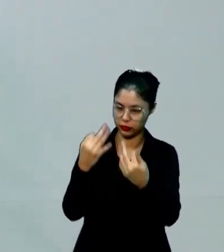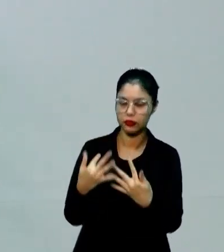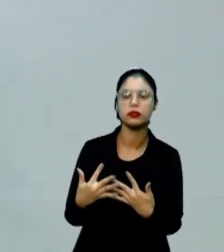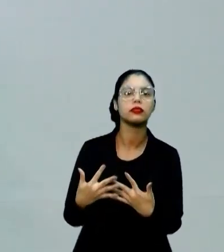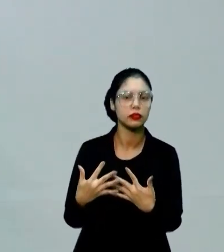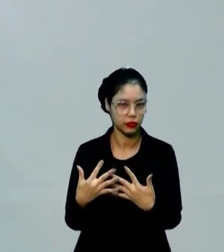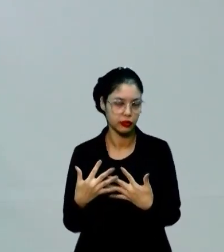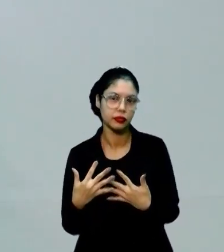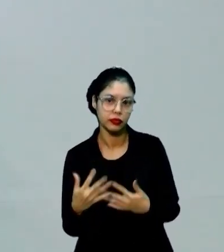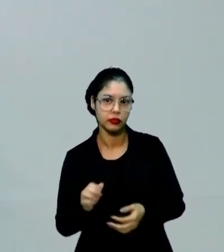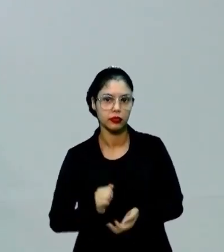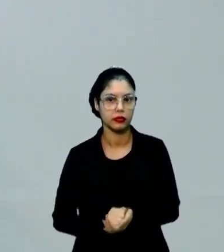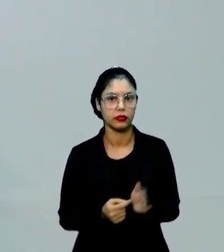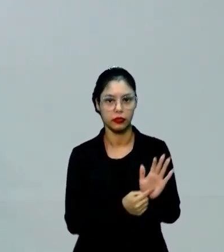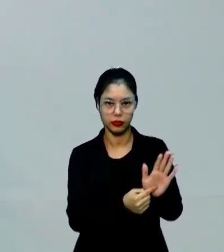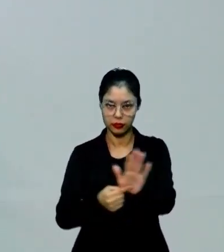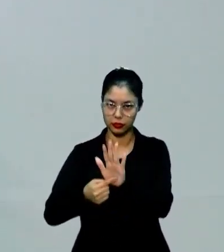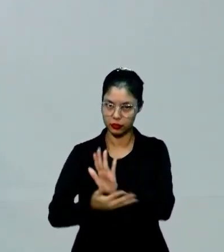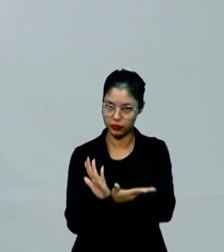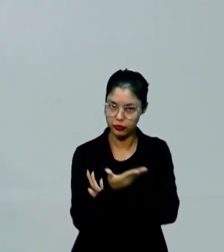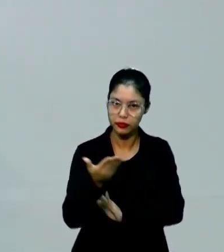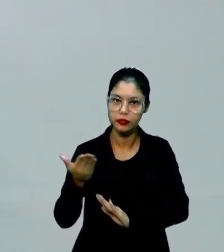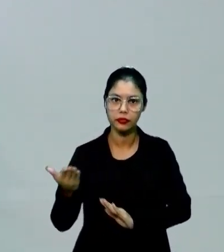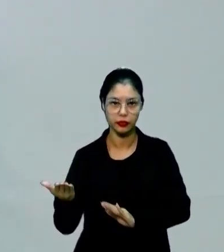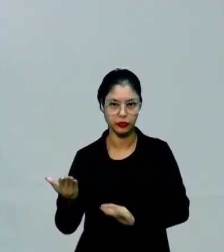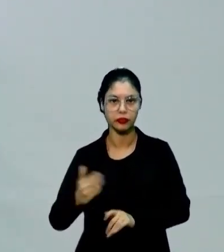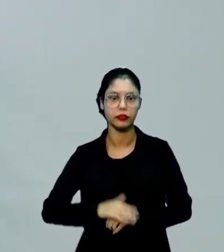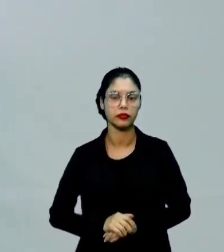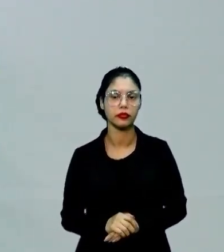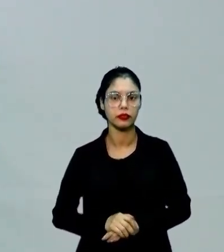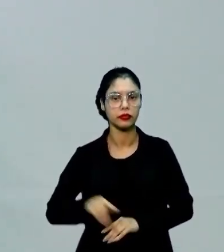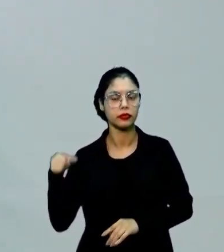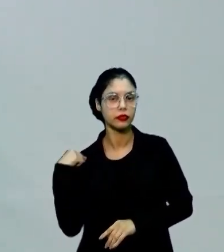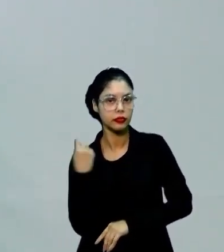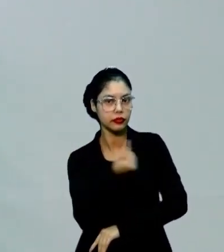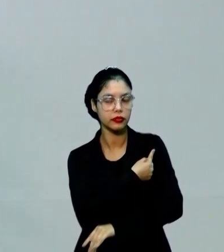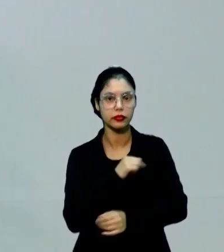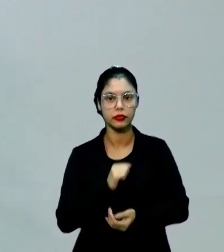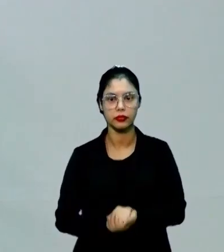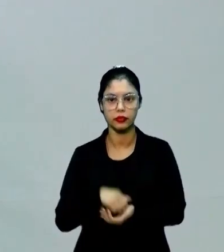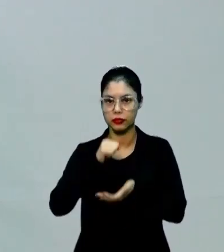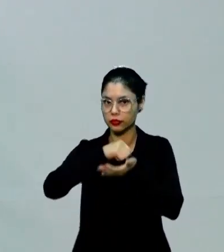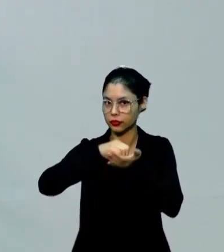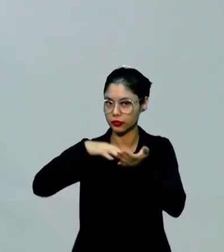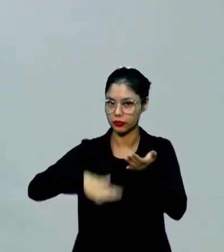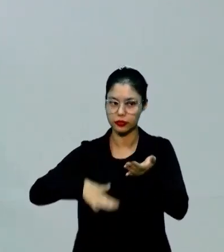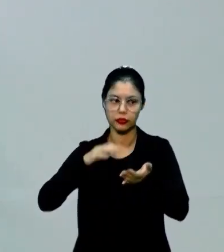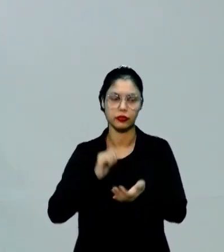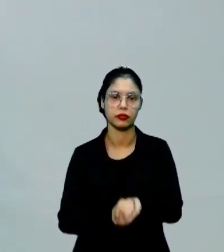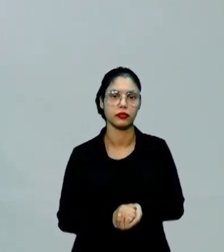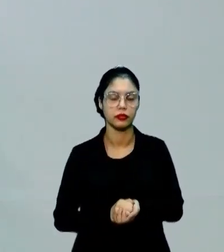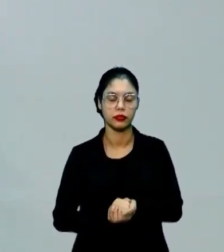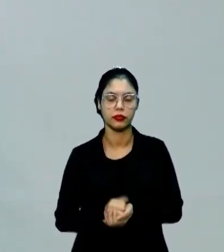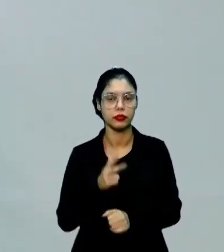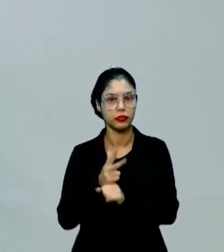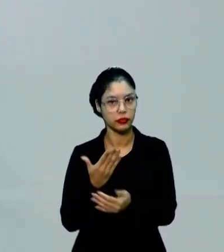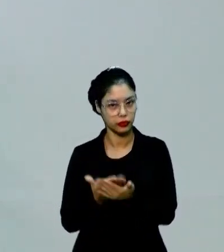acabei de apresentar a todos vocês, nós vamos para o exercitando da